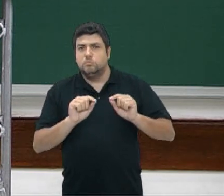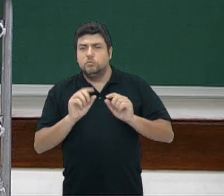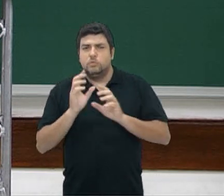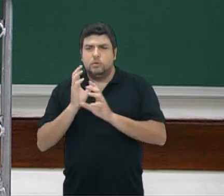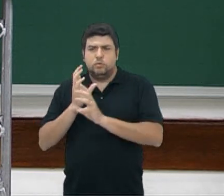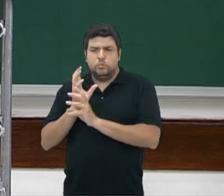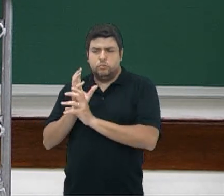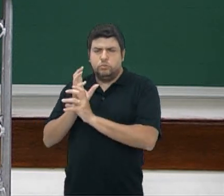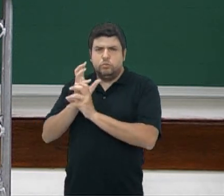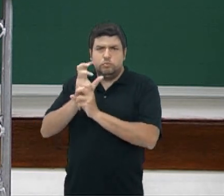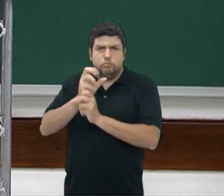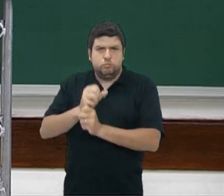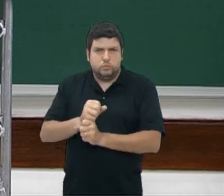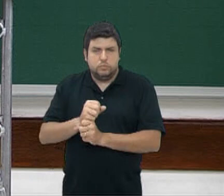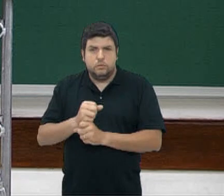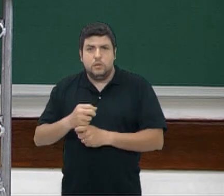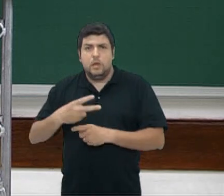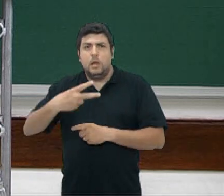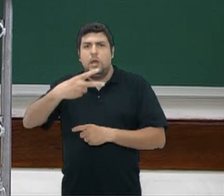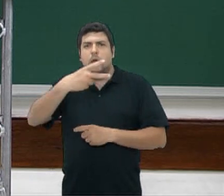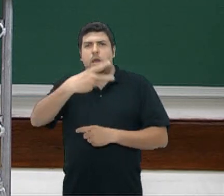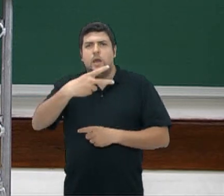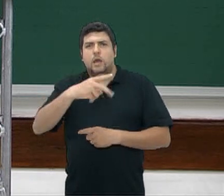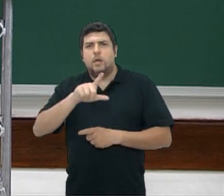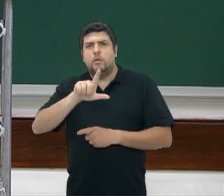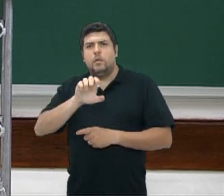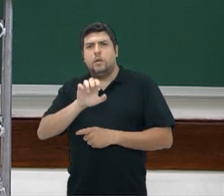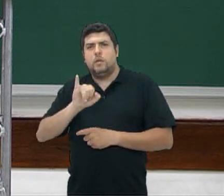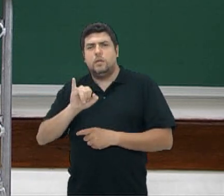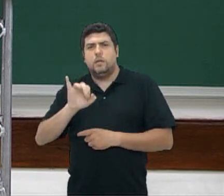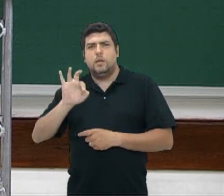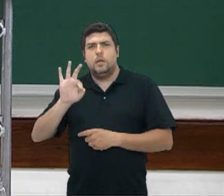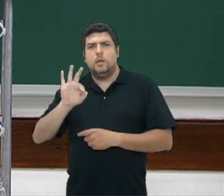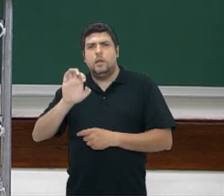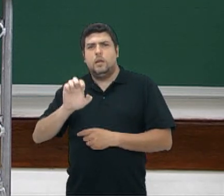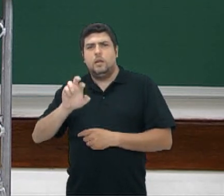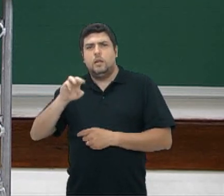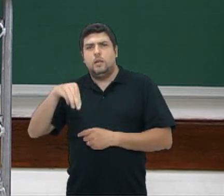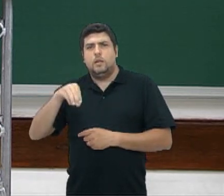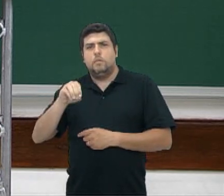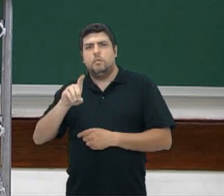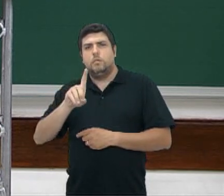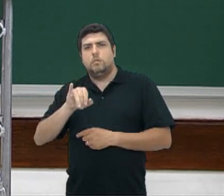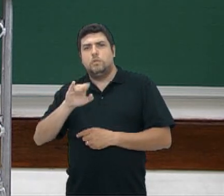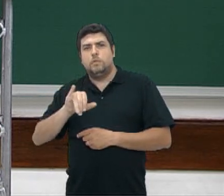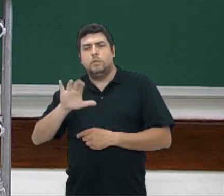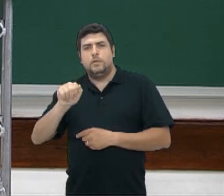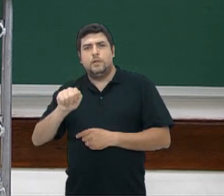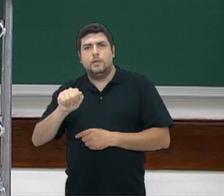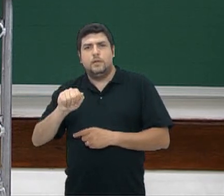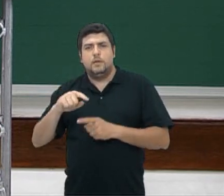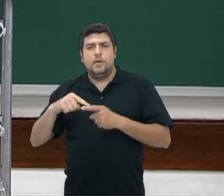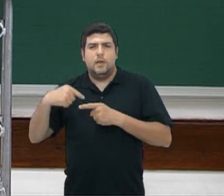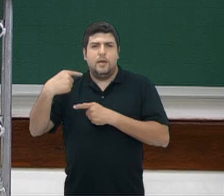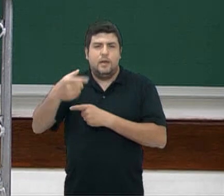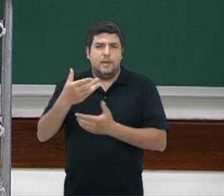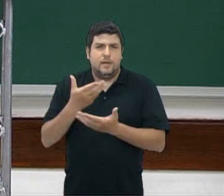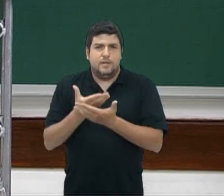dessa característica da segunda lei da termodinâmica. E com isso finalizo e nos vemos então na próxima aula.